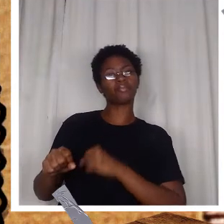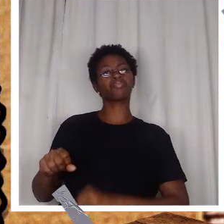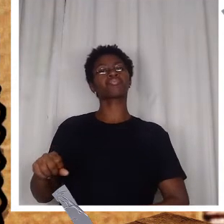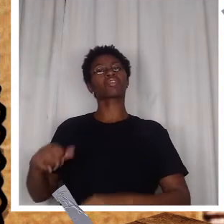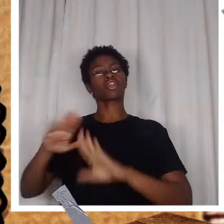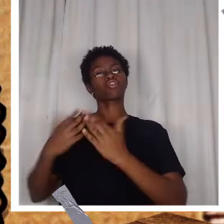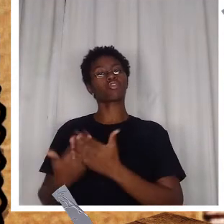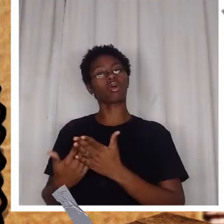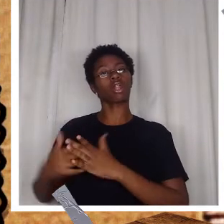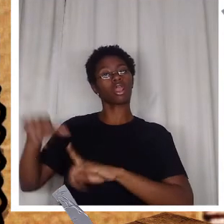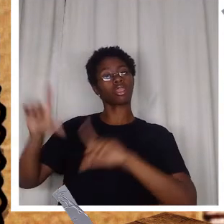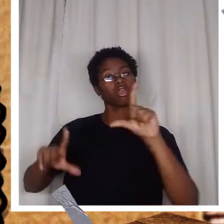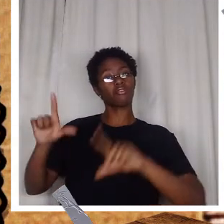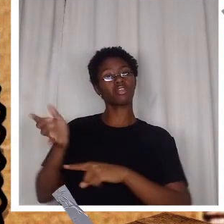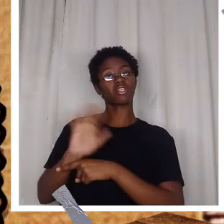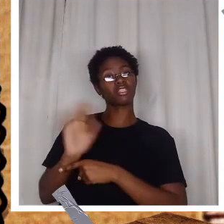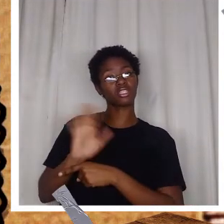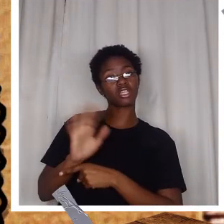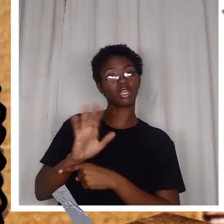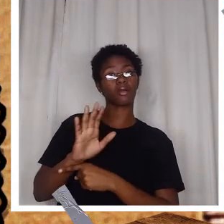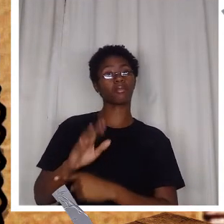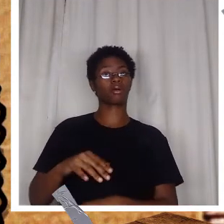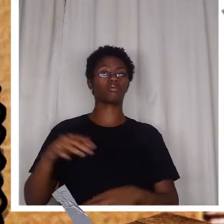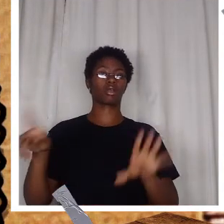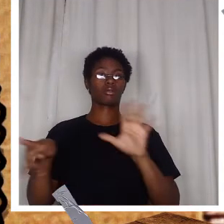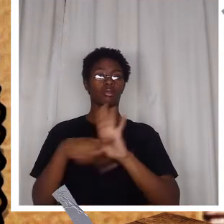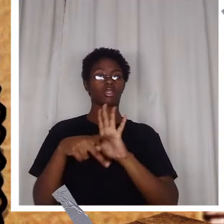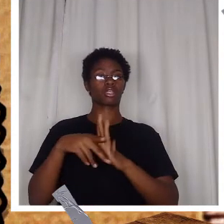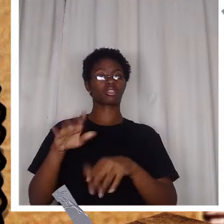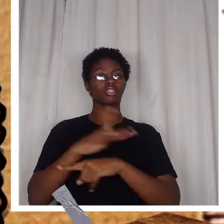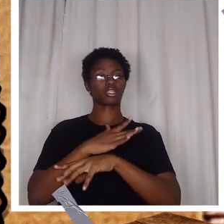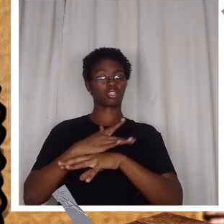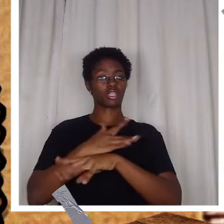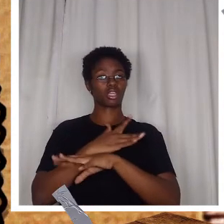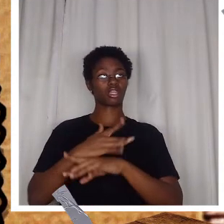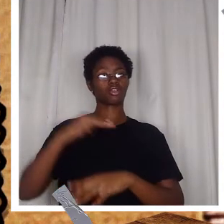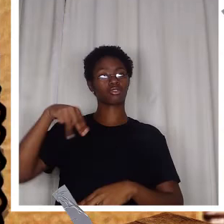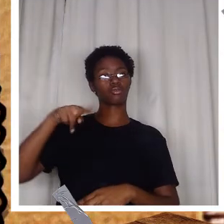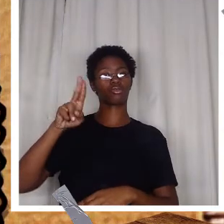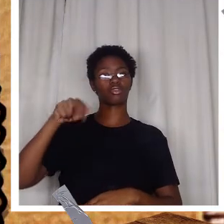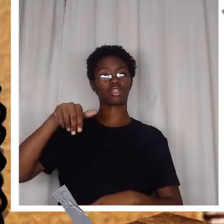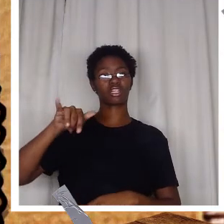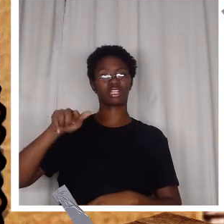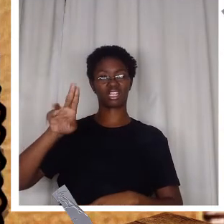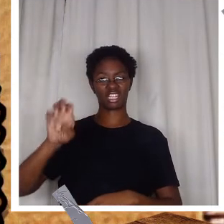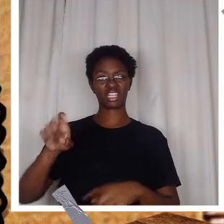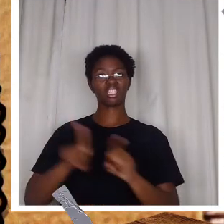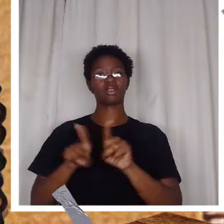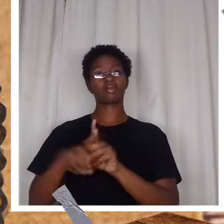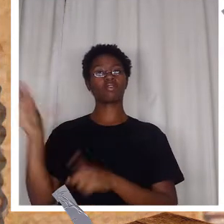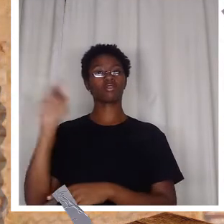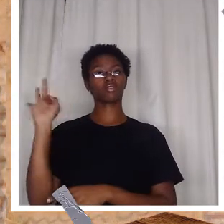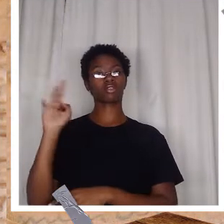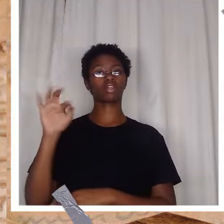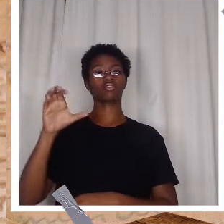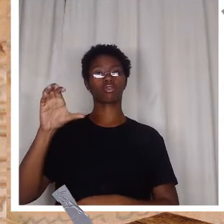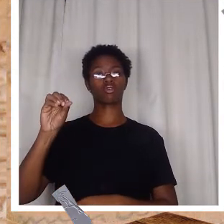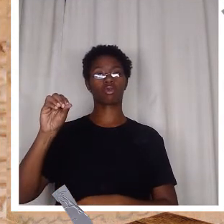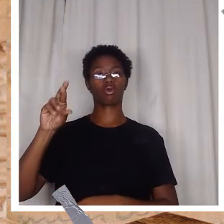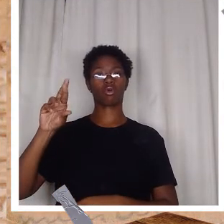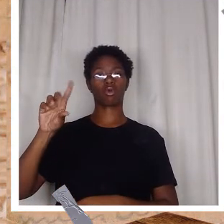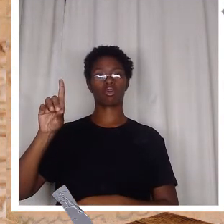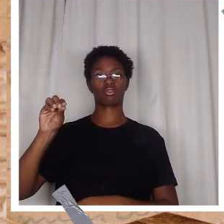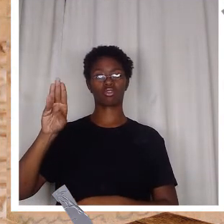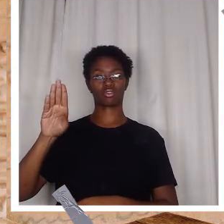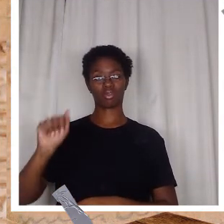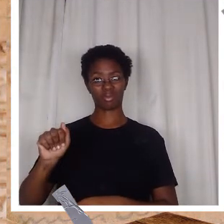na Universidade de Córdoba. Seus filmes já passaram por mais de 300 festivais. Olha,